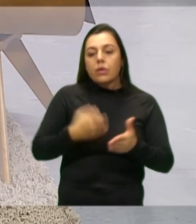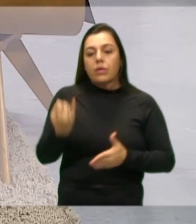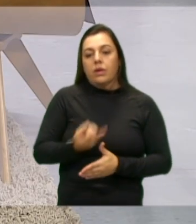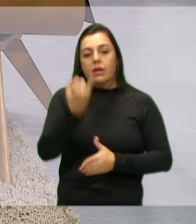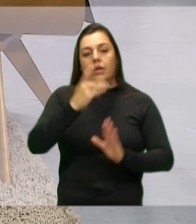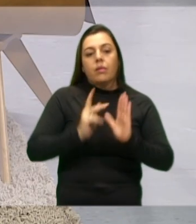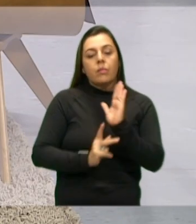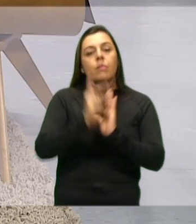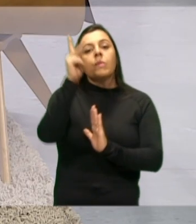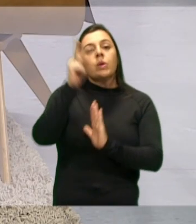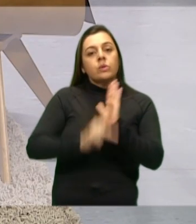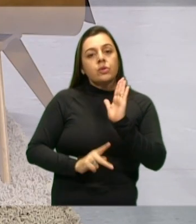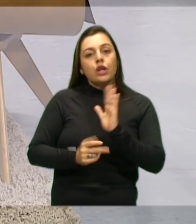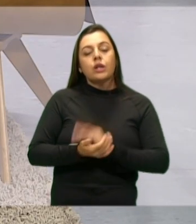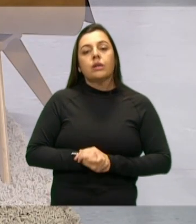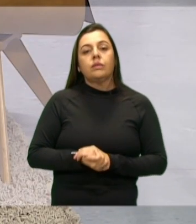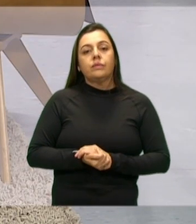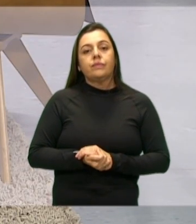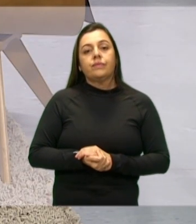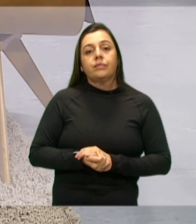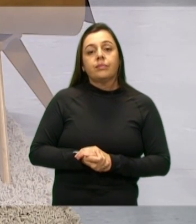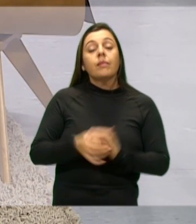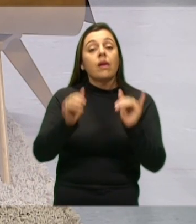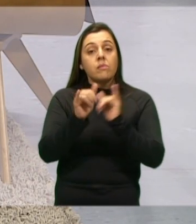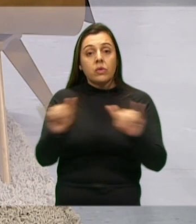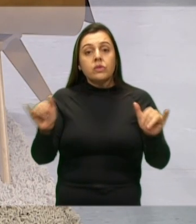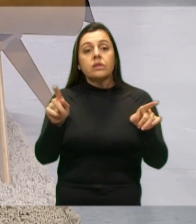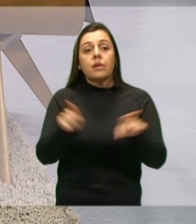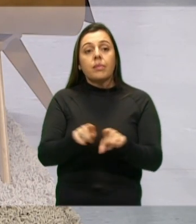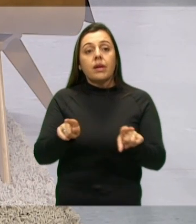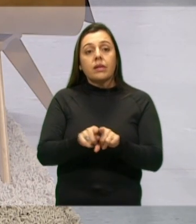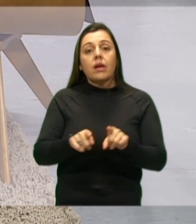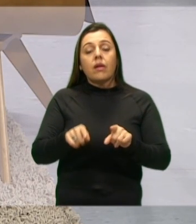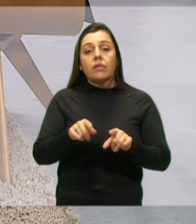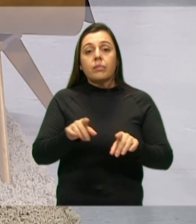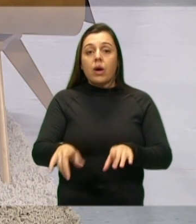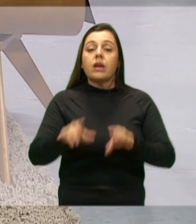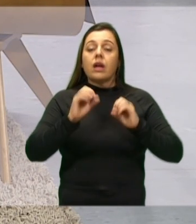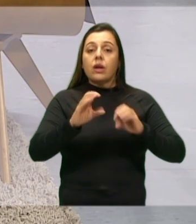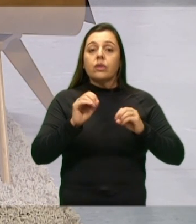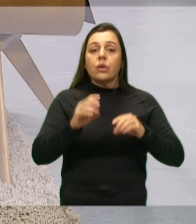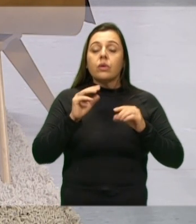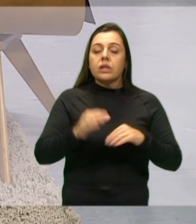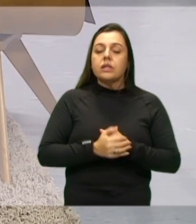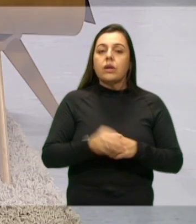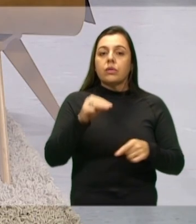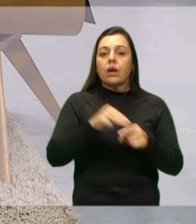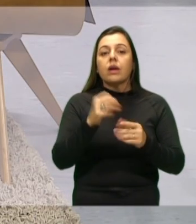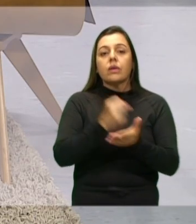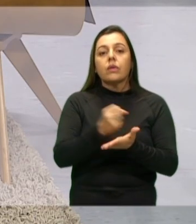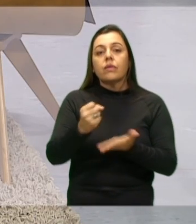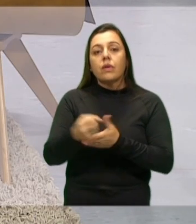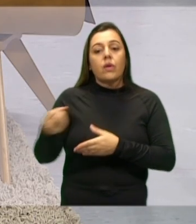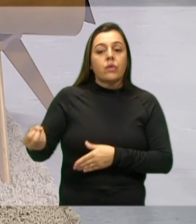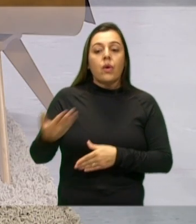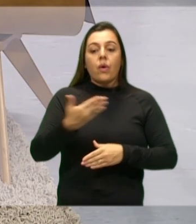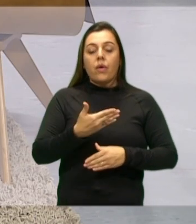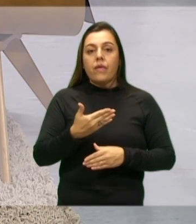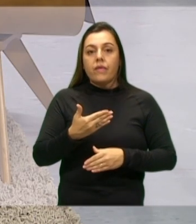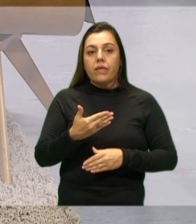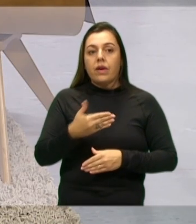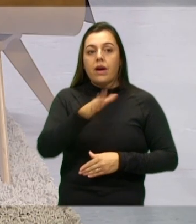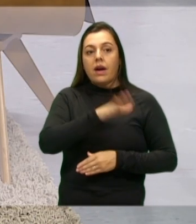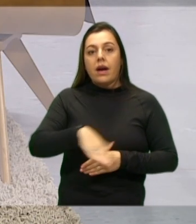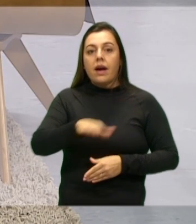importante projeto e uma importante notícia também para a educação do município, que é a contratação de novos agentes